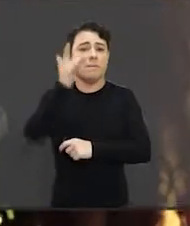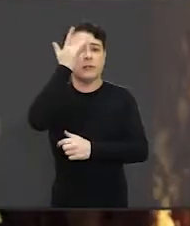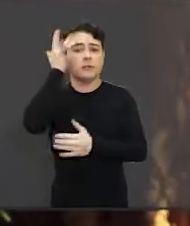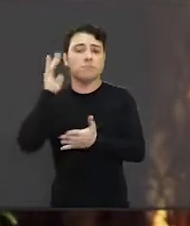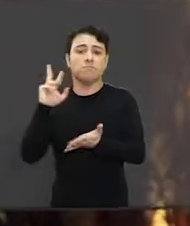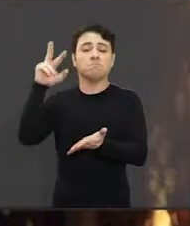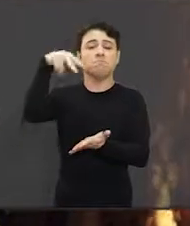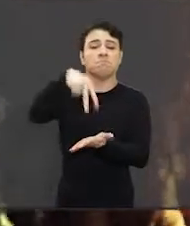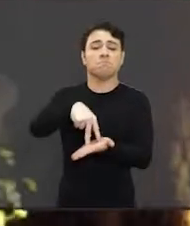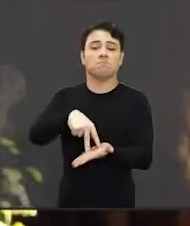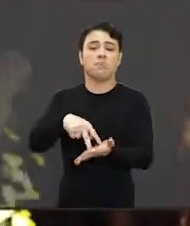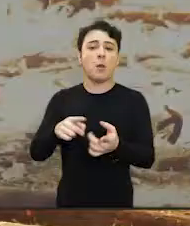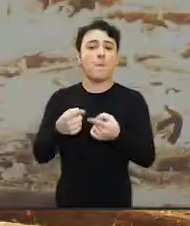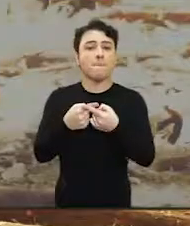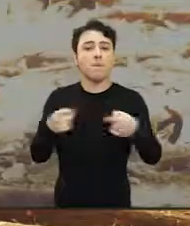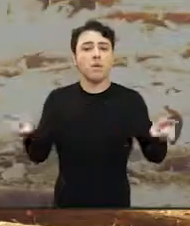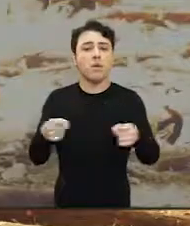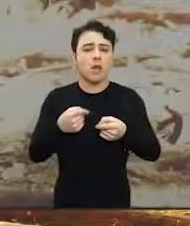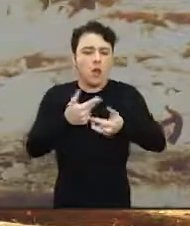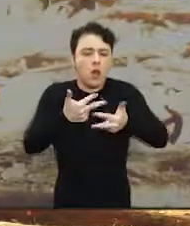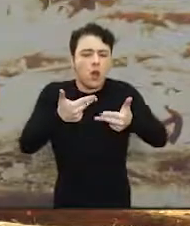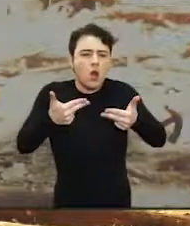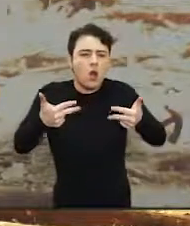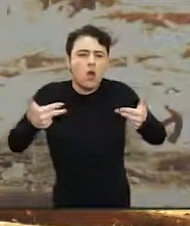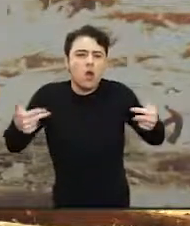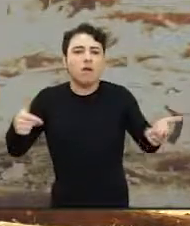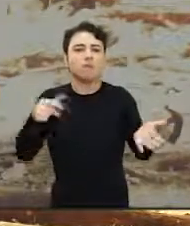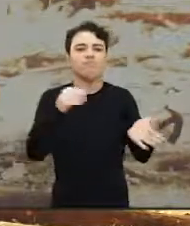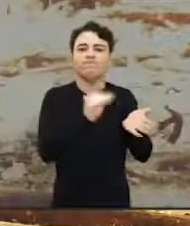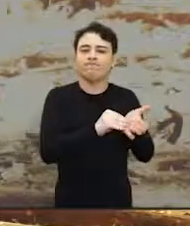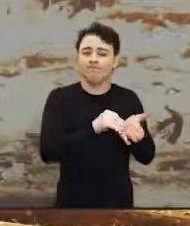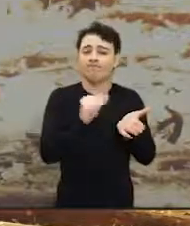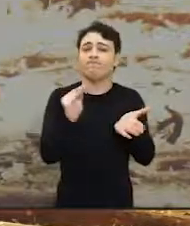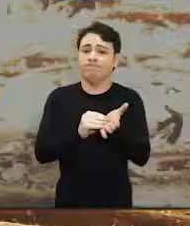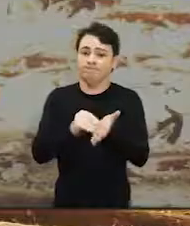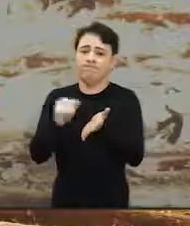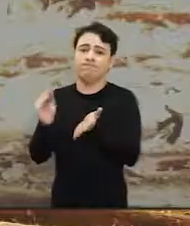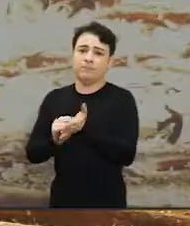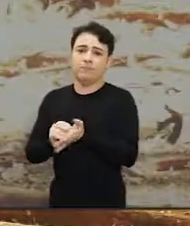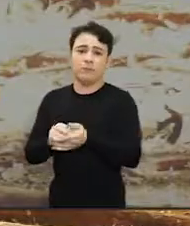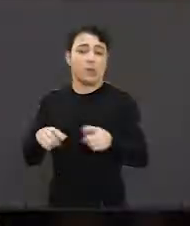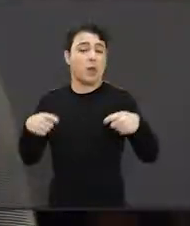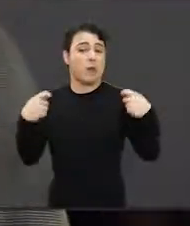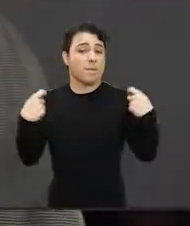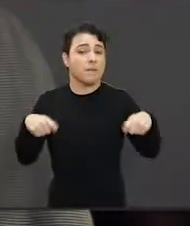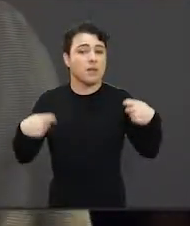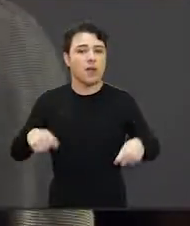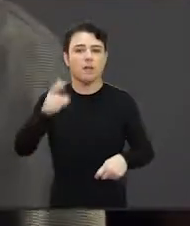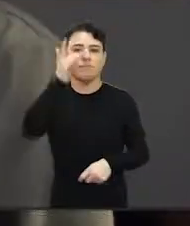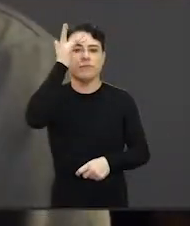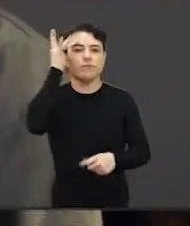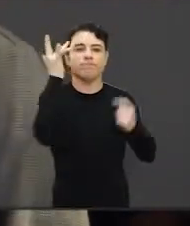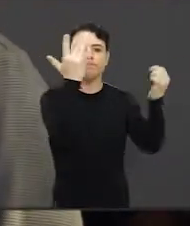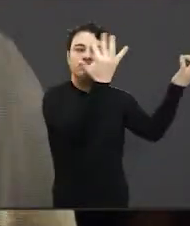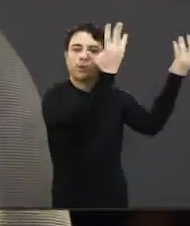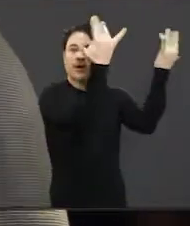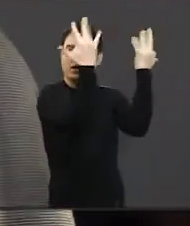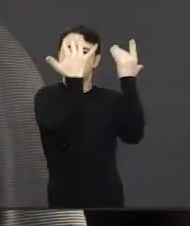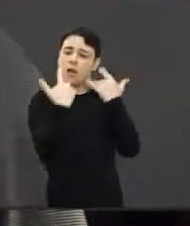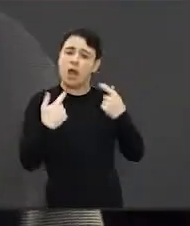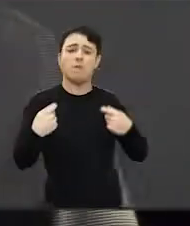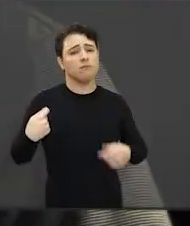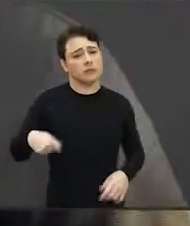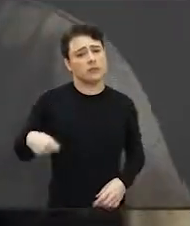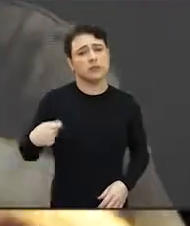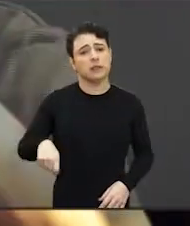poder... ter um conforto ou um som, uma coisa, isso tudo envolve o público também, né? Então para o